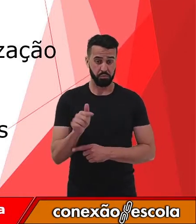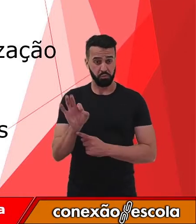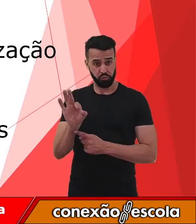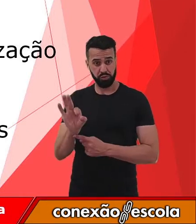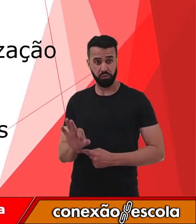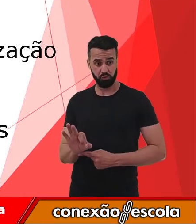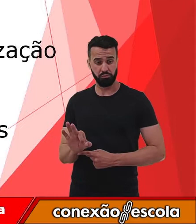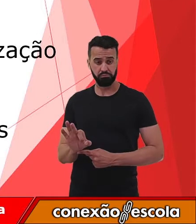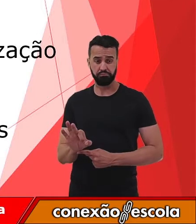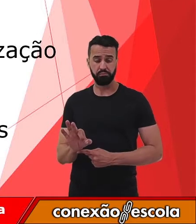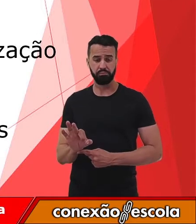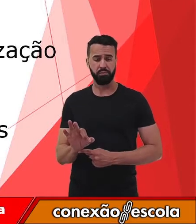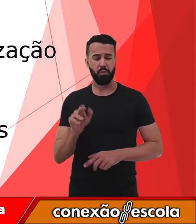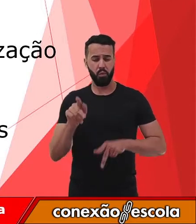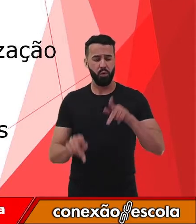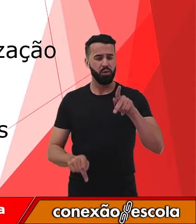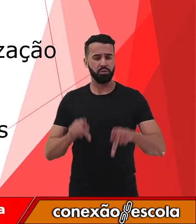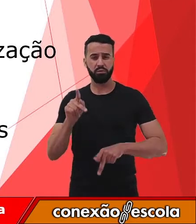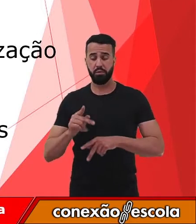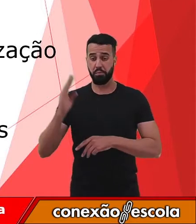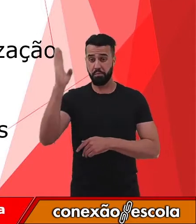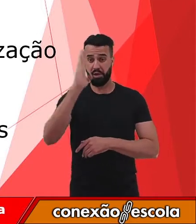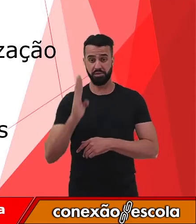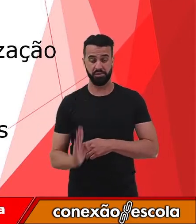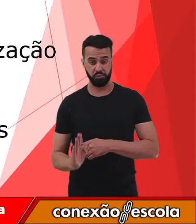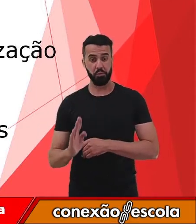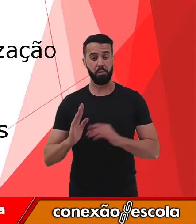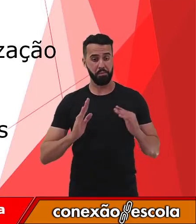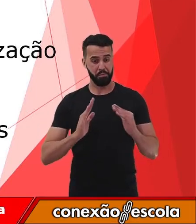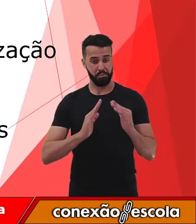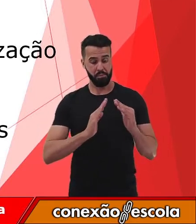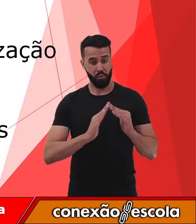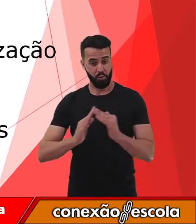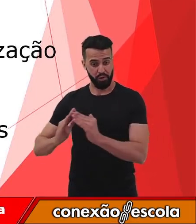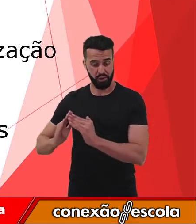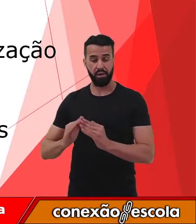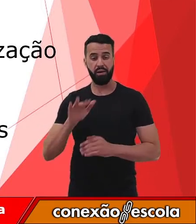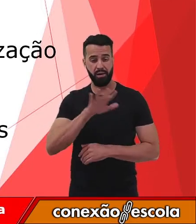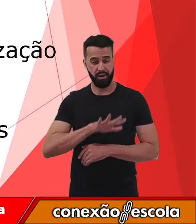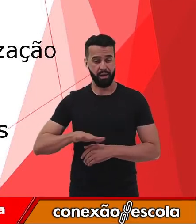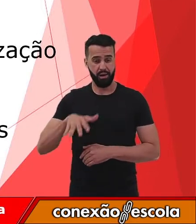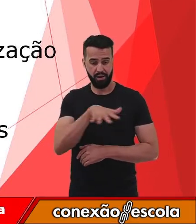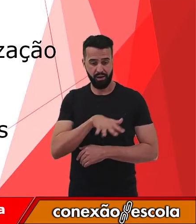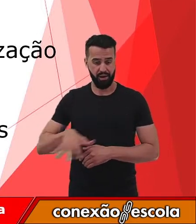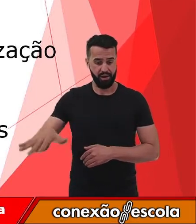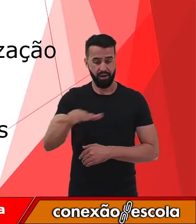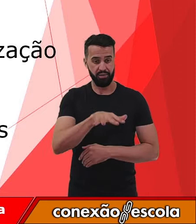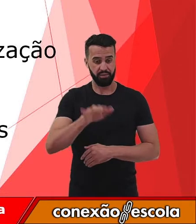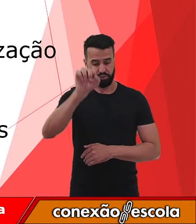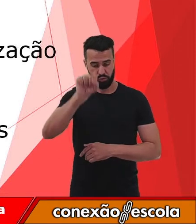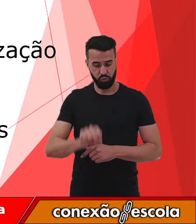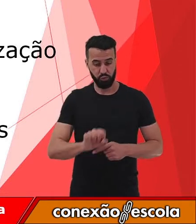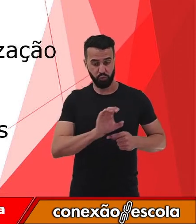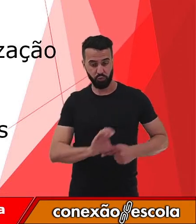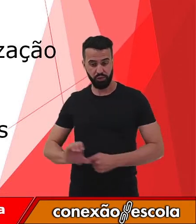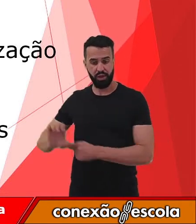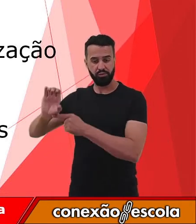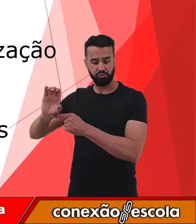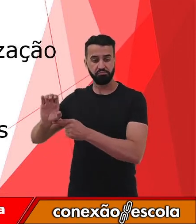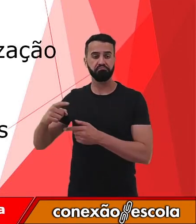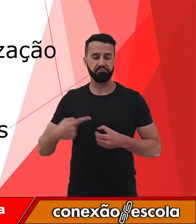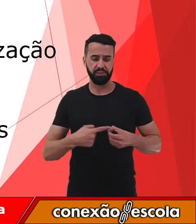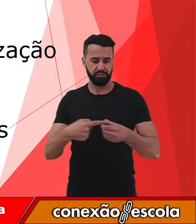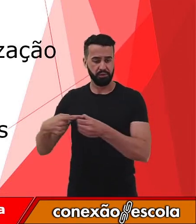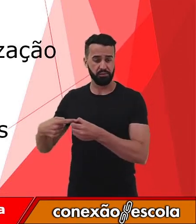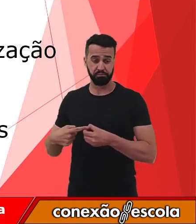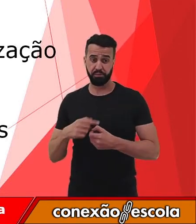42% de toda a população brasileira mora na região sudeste. Essa região abriga grandes cidades, como é o